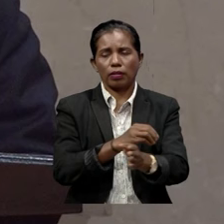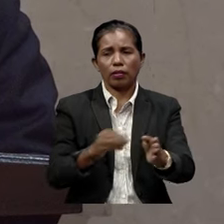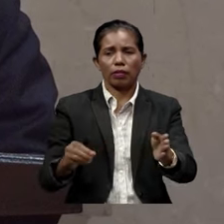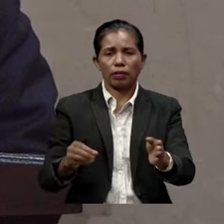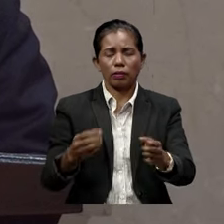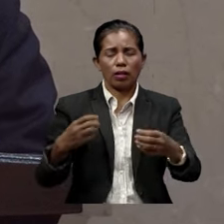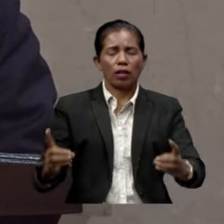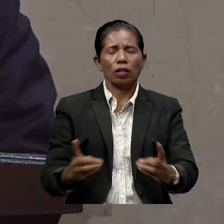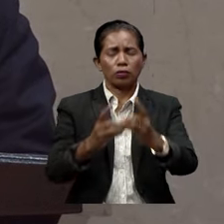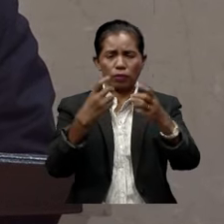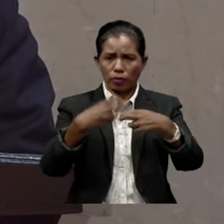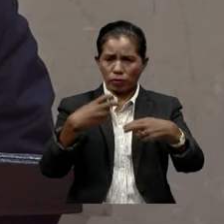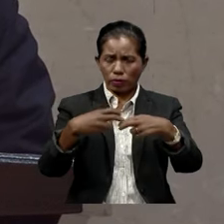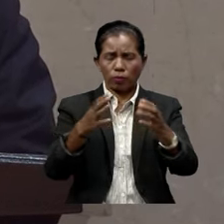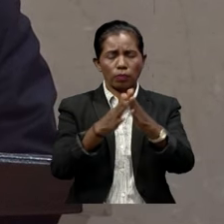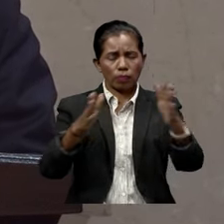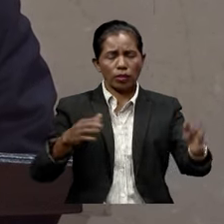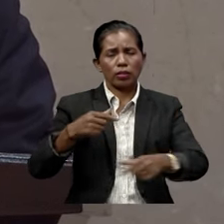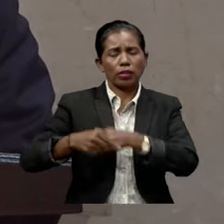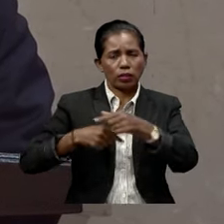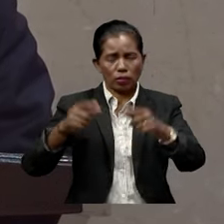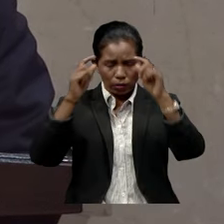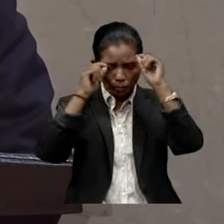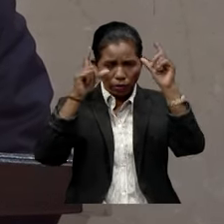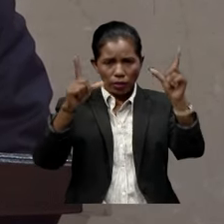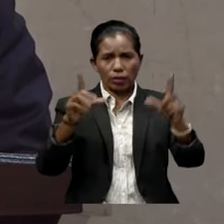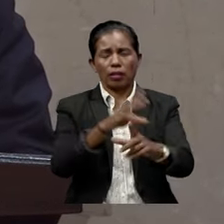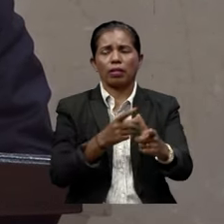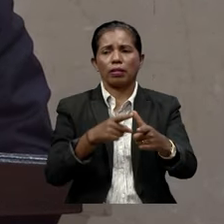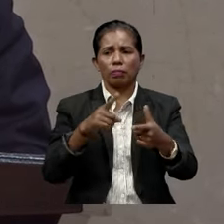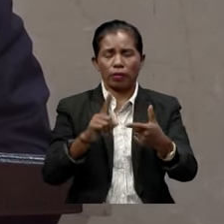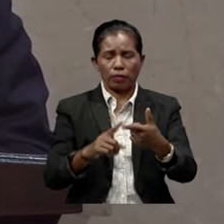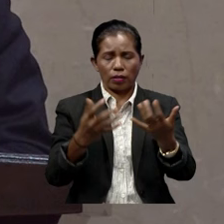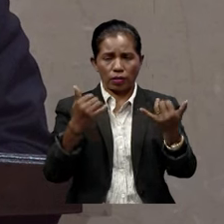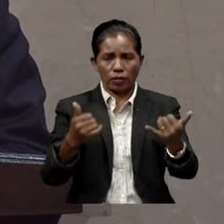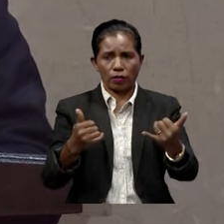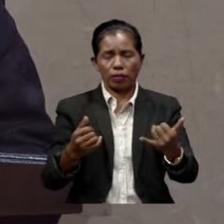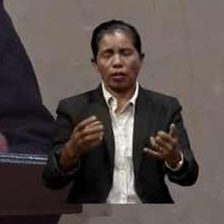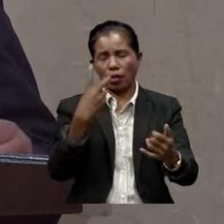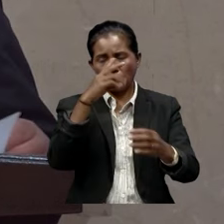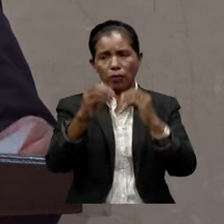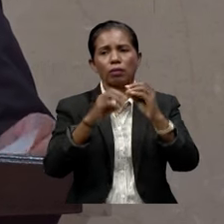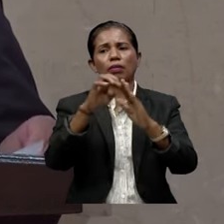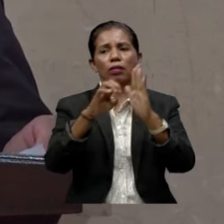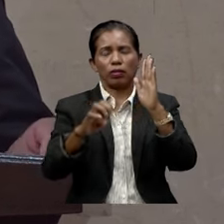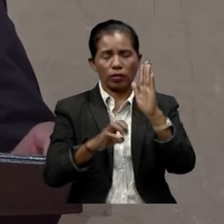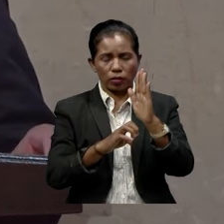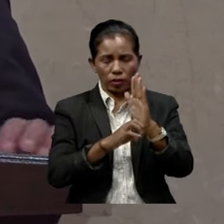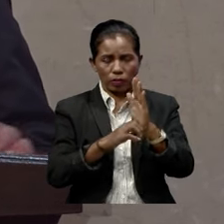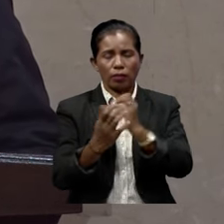desafios e obstáculos com que a nação timorense se deparava no momento da edificação do Estado e do novo